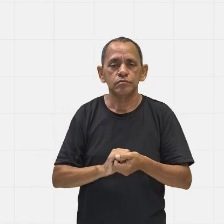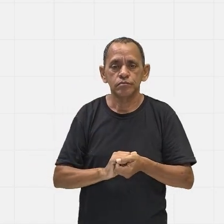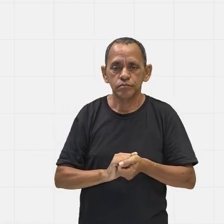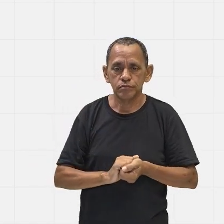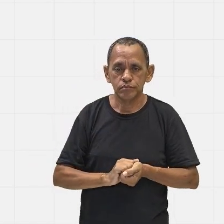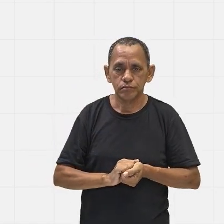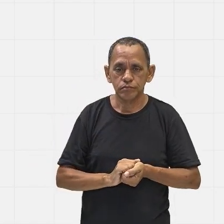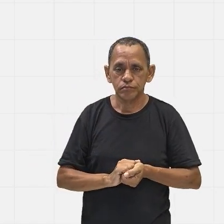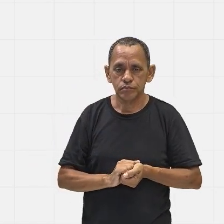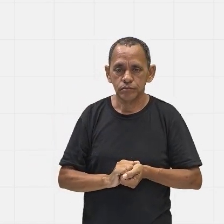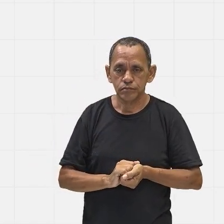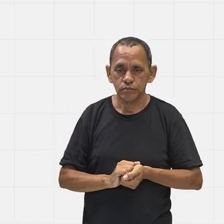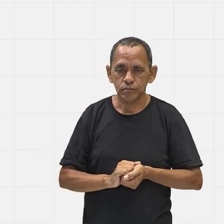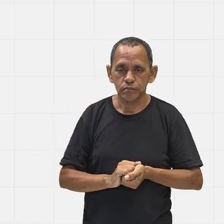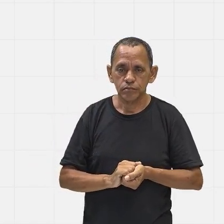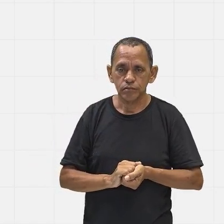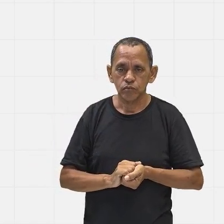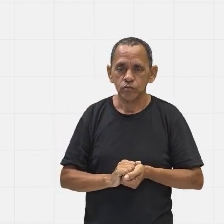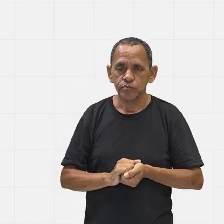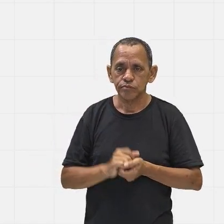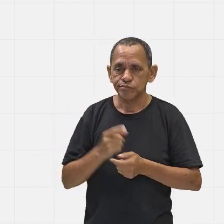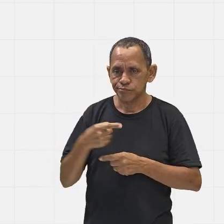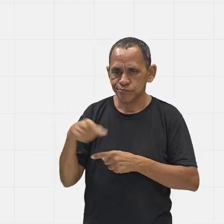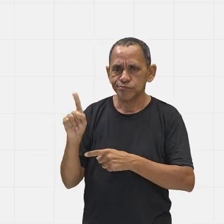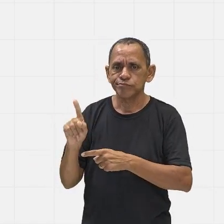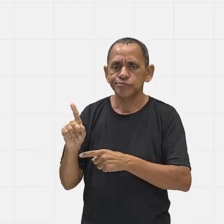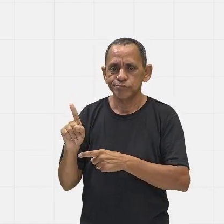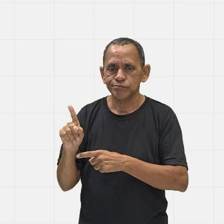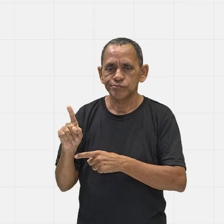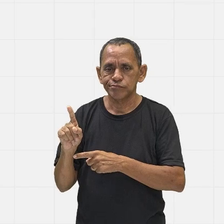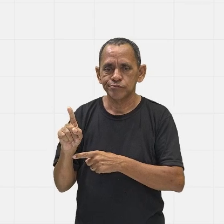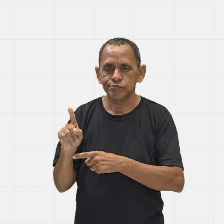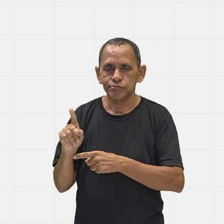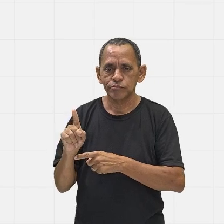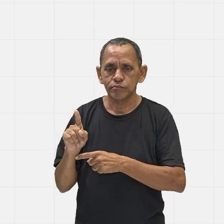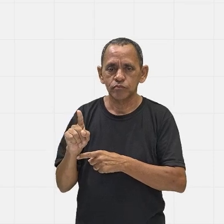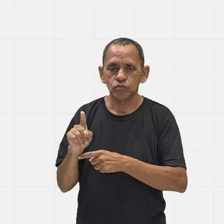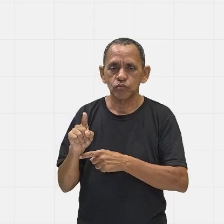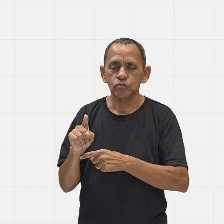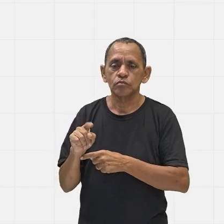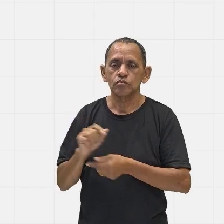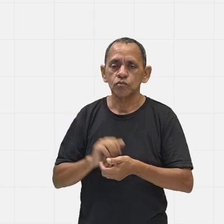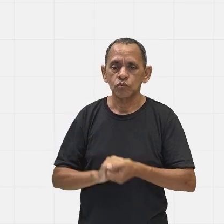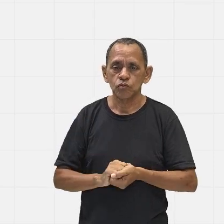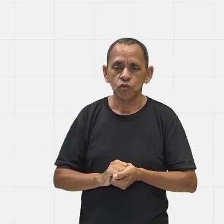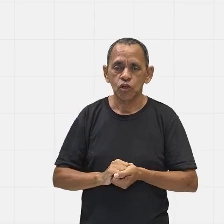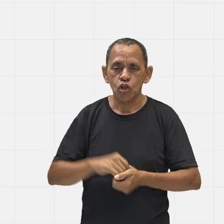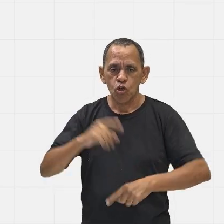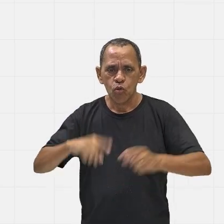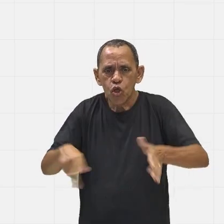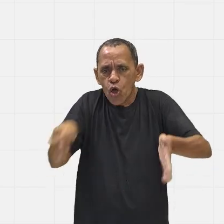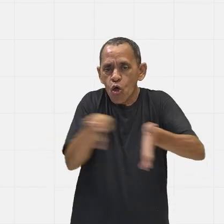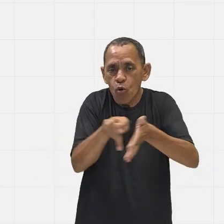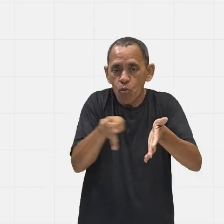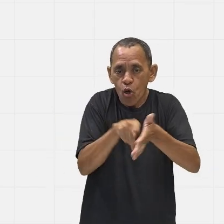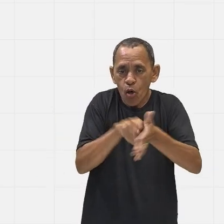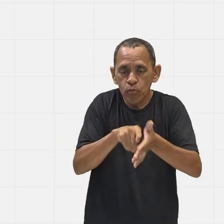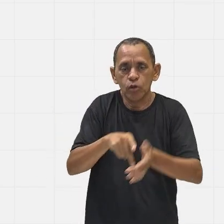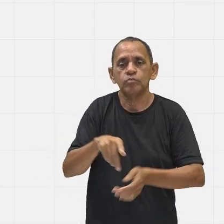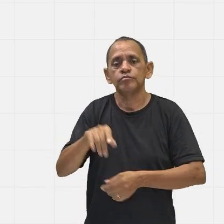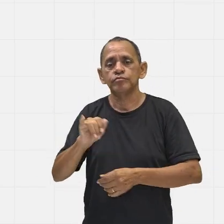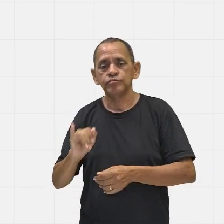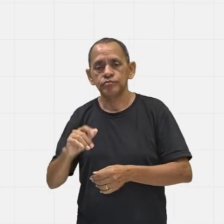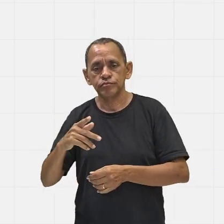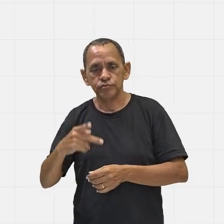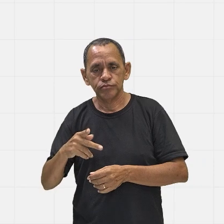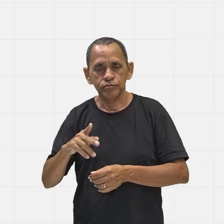Então, na próxima tela, a gente tem, né, que o servidor padrão do IPTV. Eu vi ali no chat